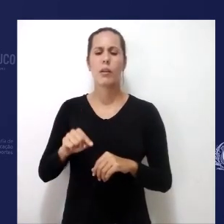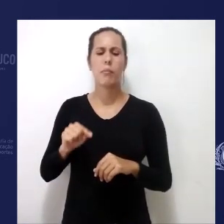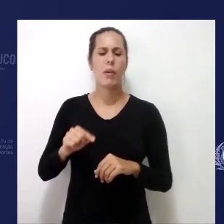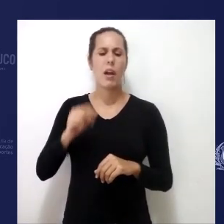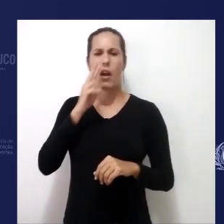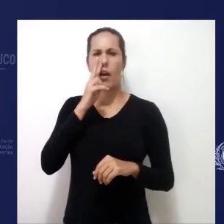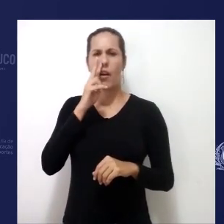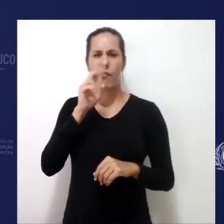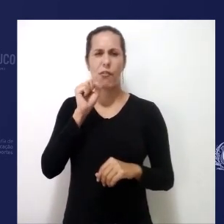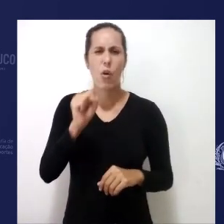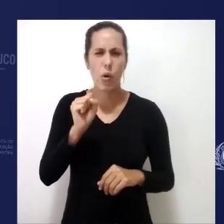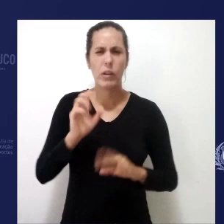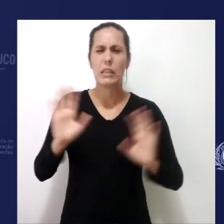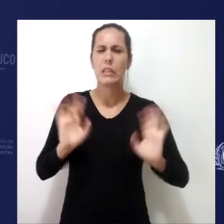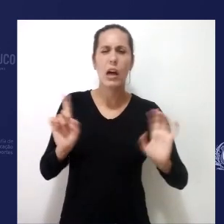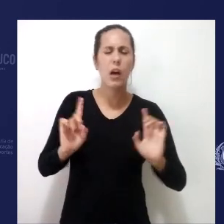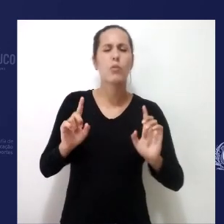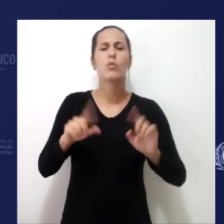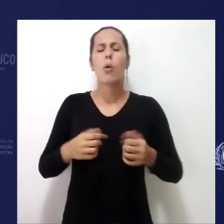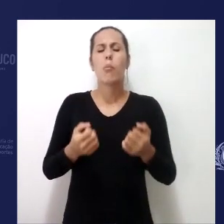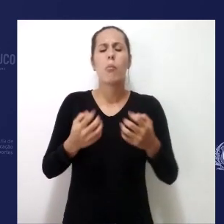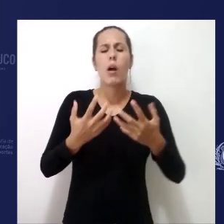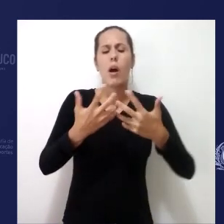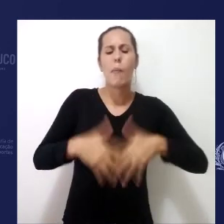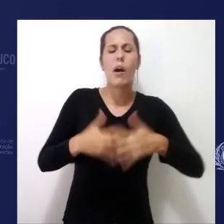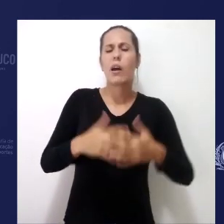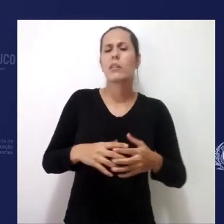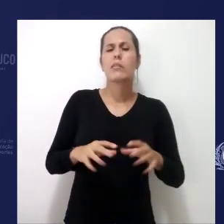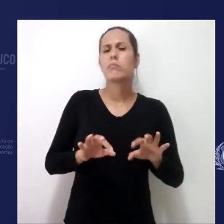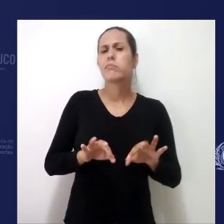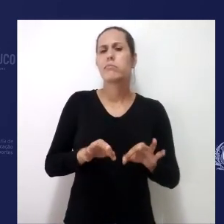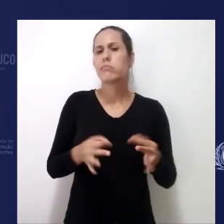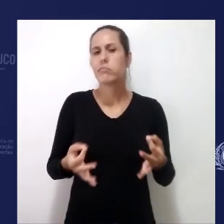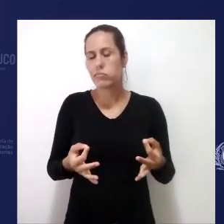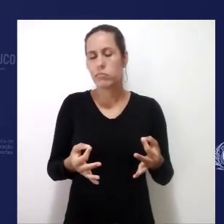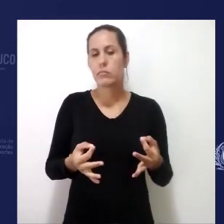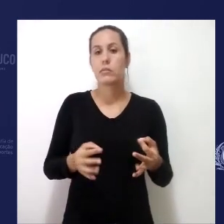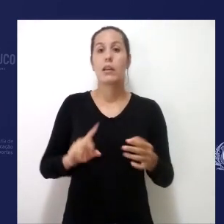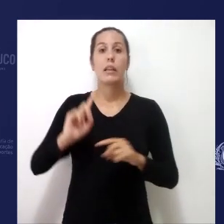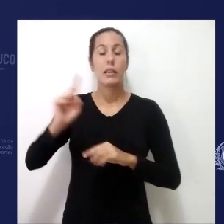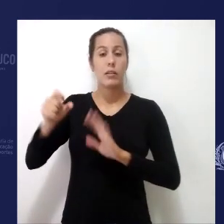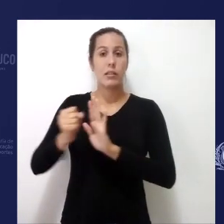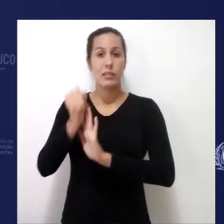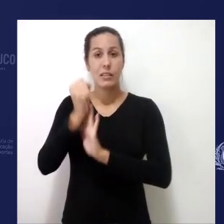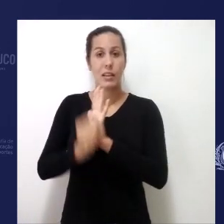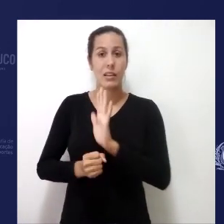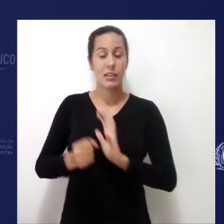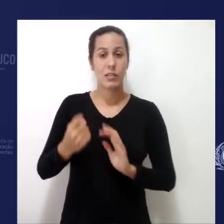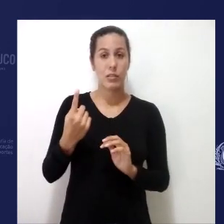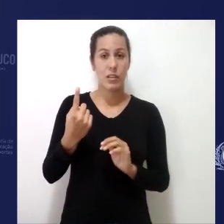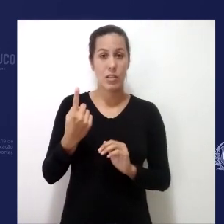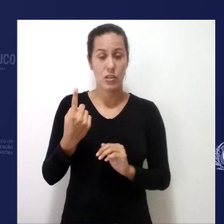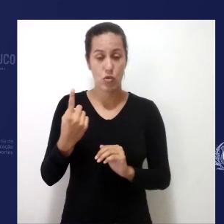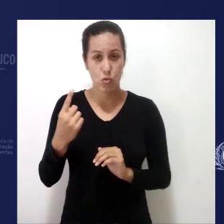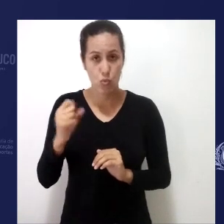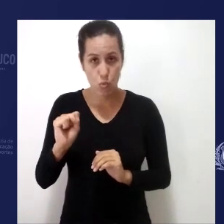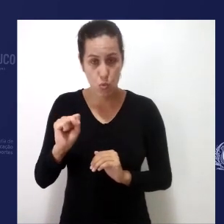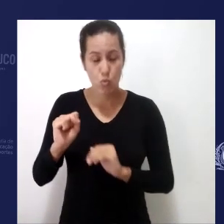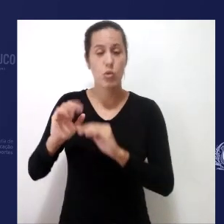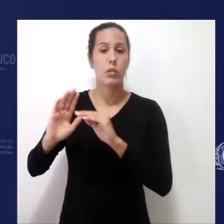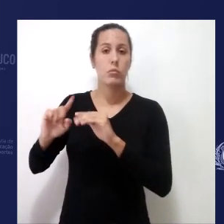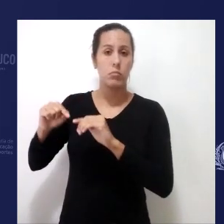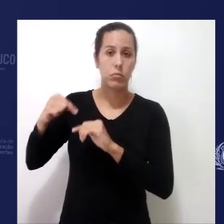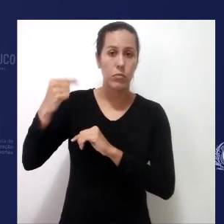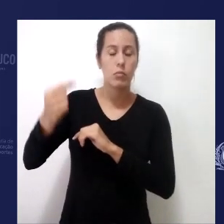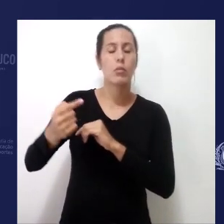quantidades de energia mecânica. Foi apenas no século XVIII que foram construídas as primeiras